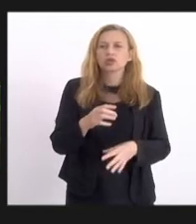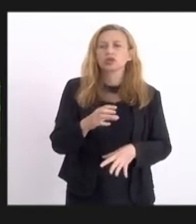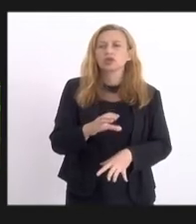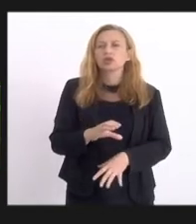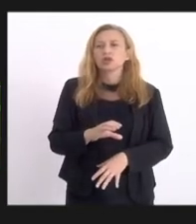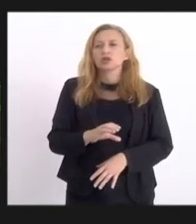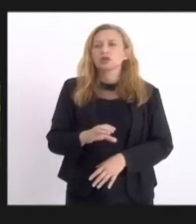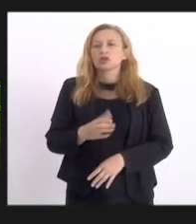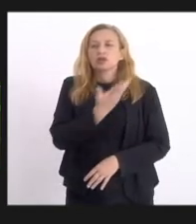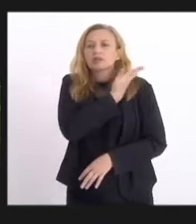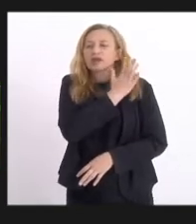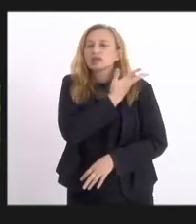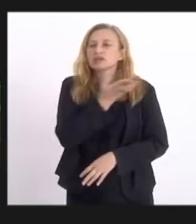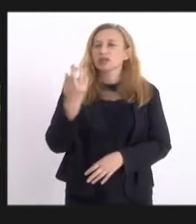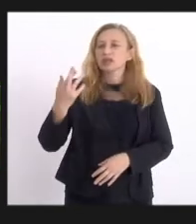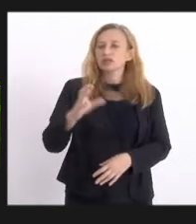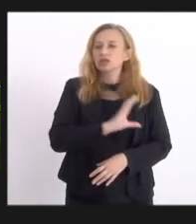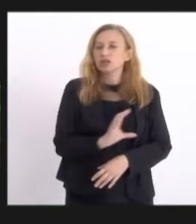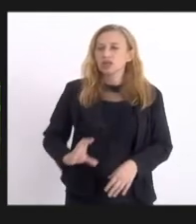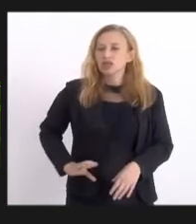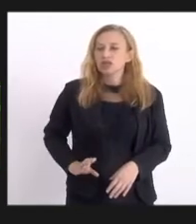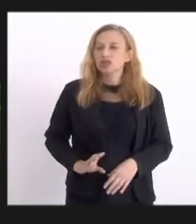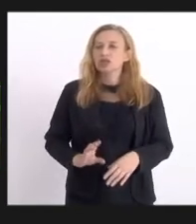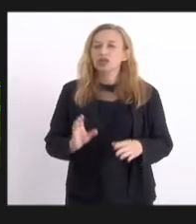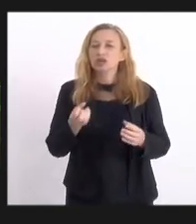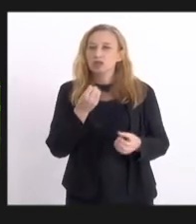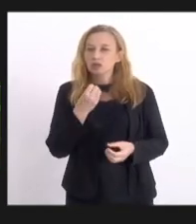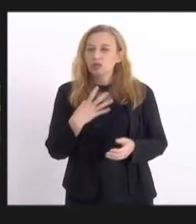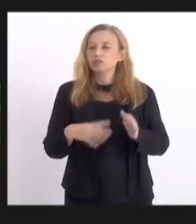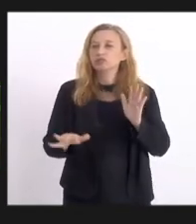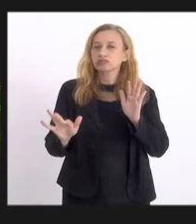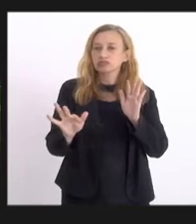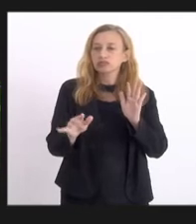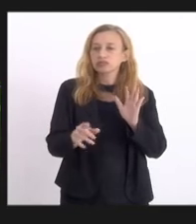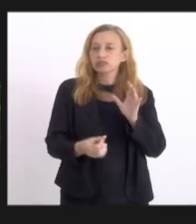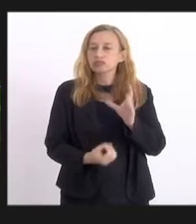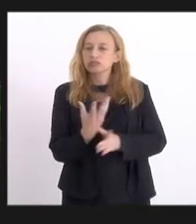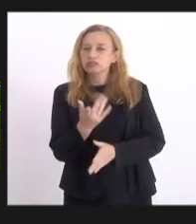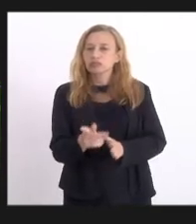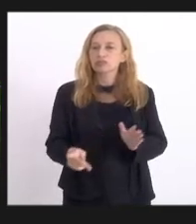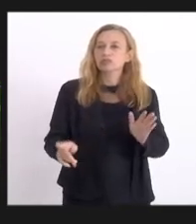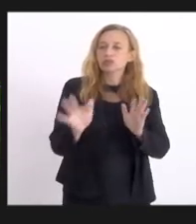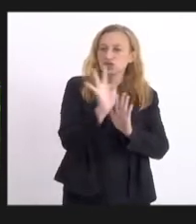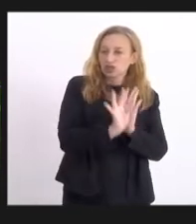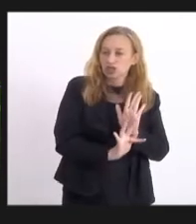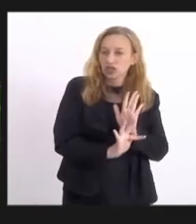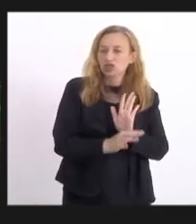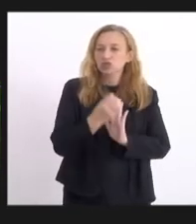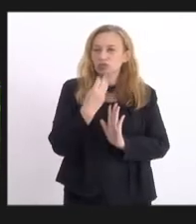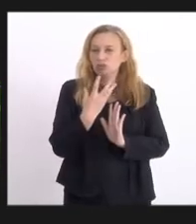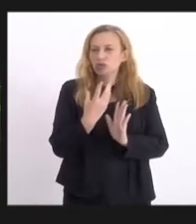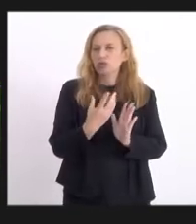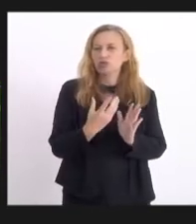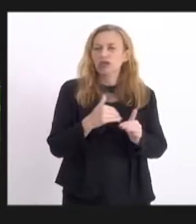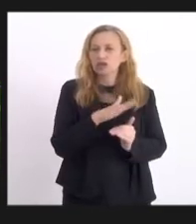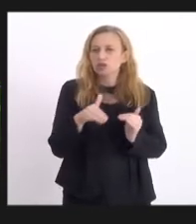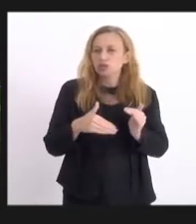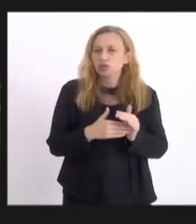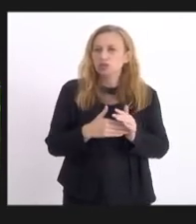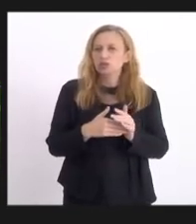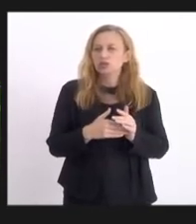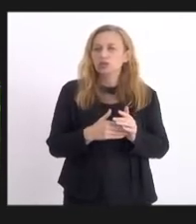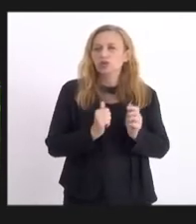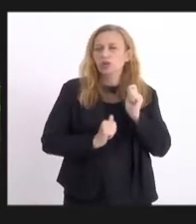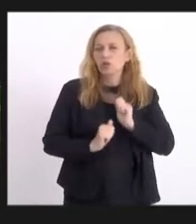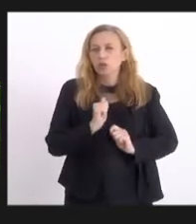e acabou se consolidando no texto legal como o enfrentamento, o combate, enfim, a toda forma de